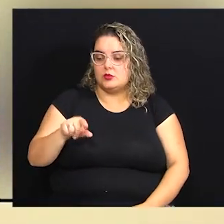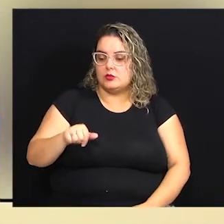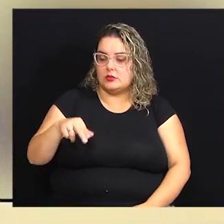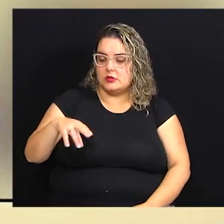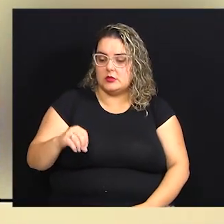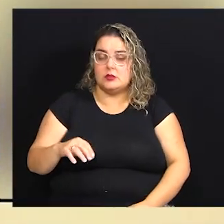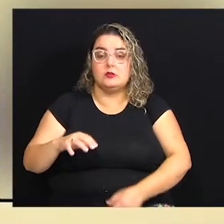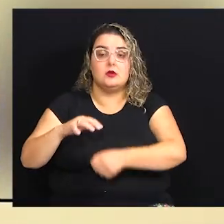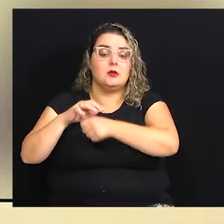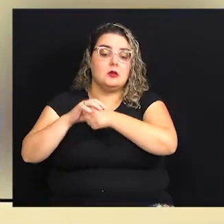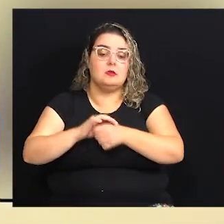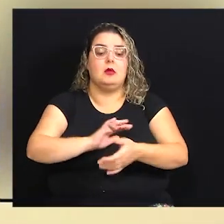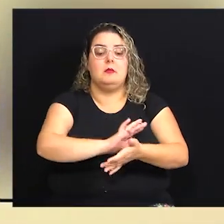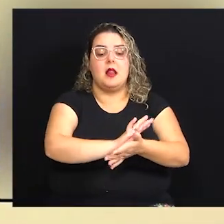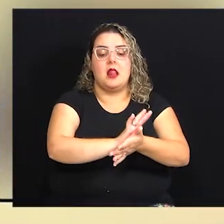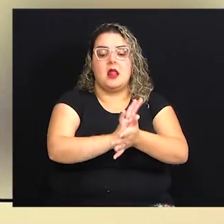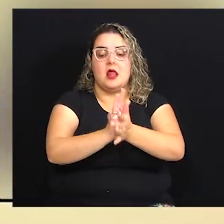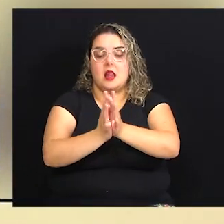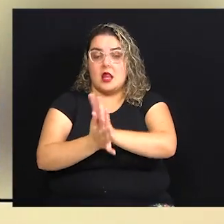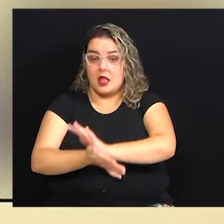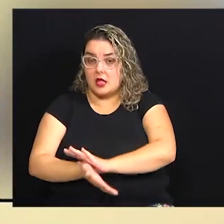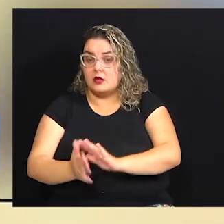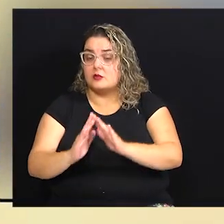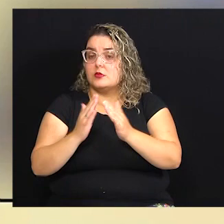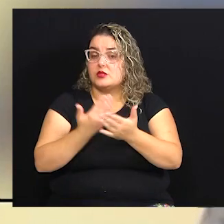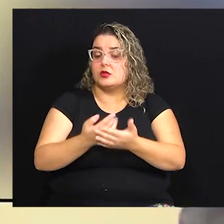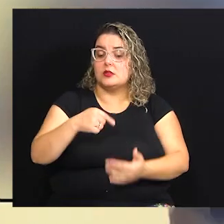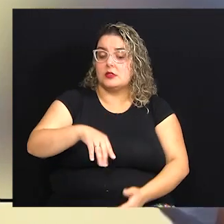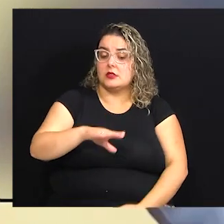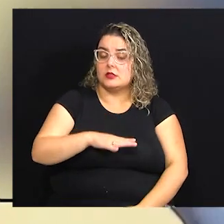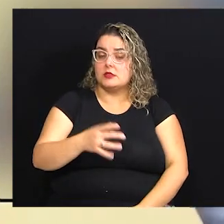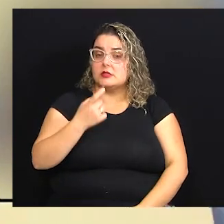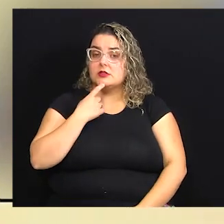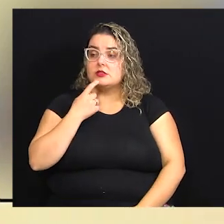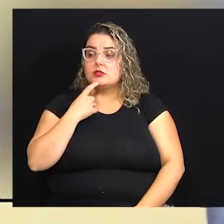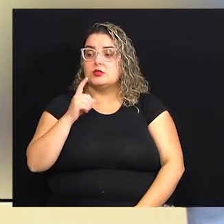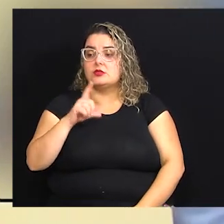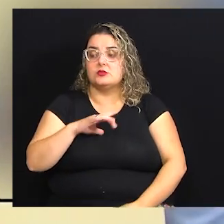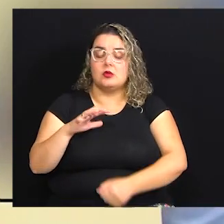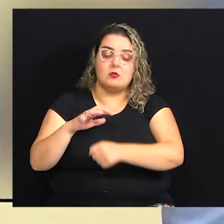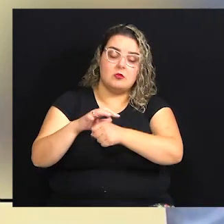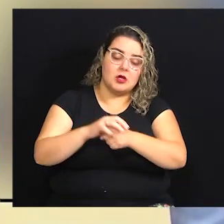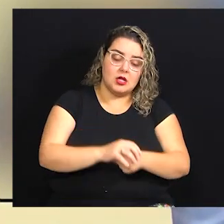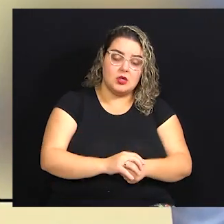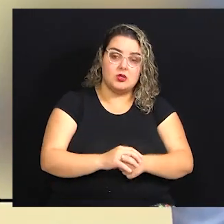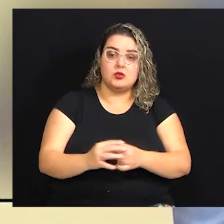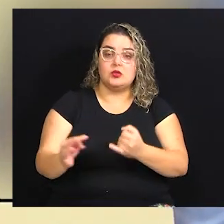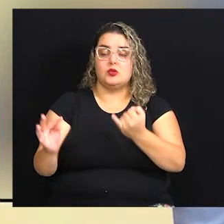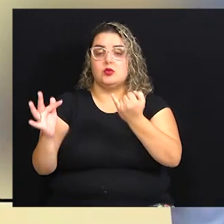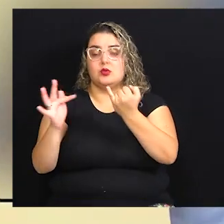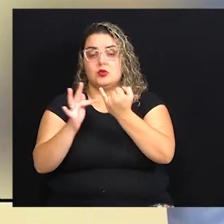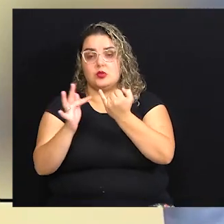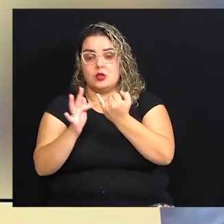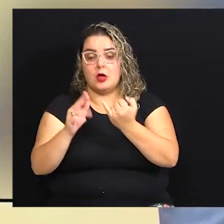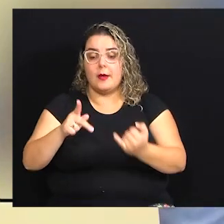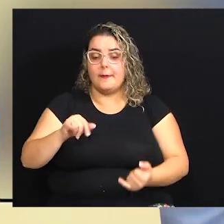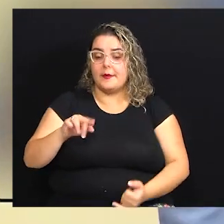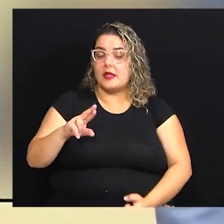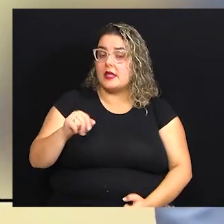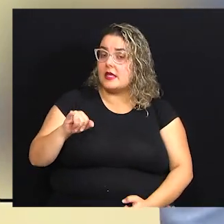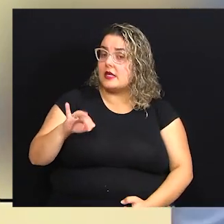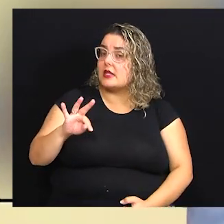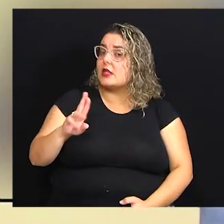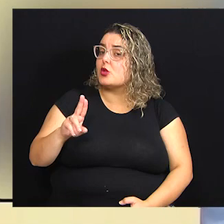nós tivemos a ameaça de massacre numa escola aqui em Campinas, tivemos a ameaça de massacre no Instituto Federal de Pirituba. Então,